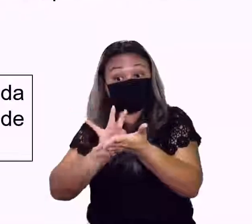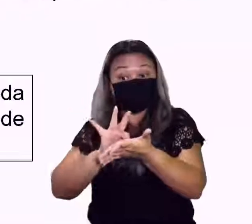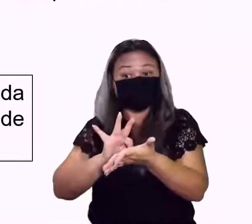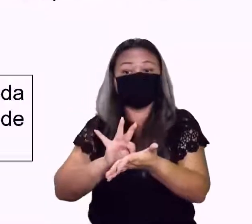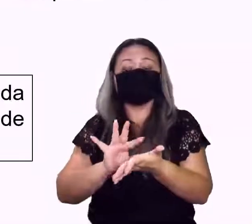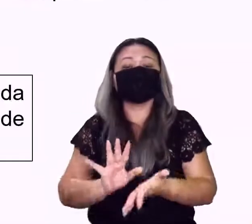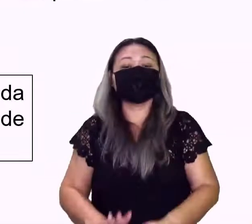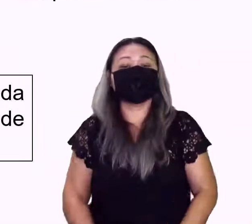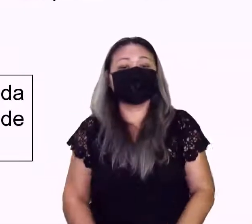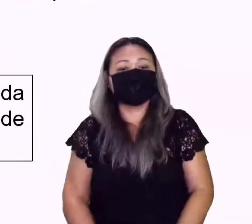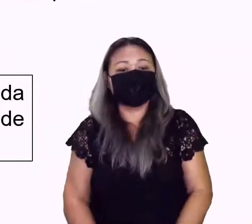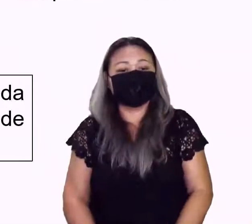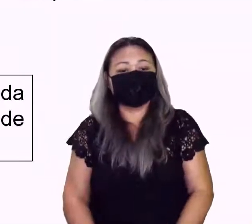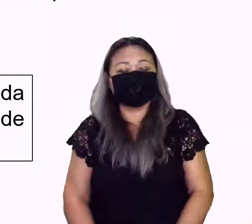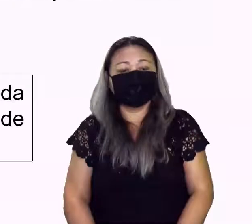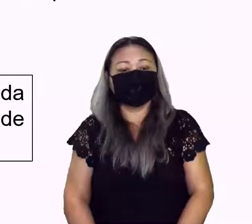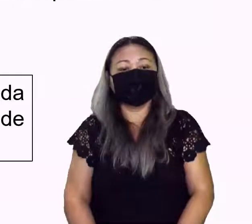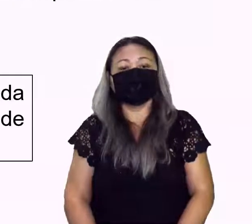olha aí.